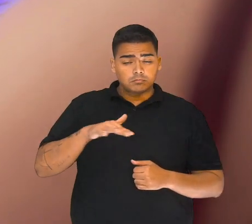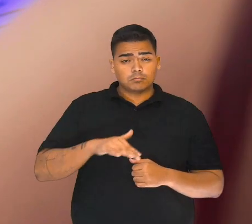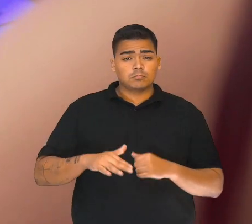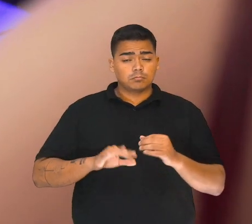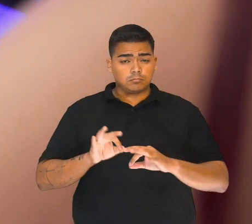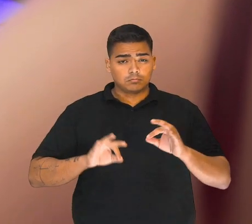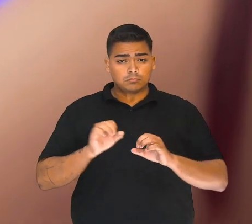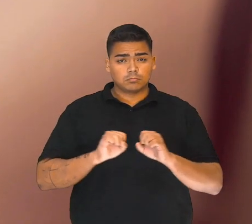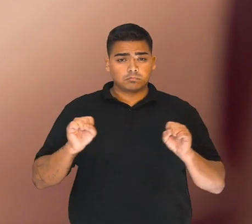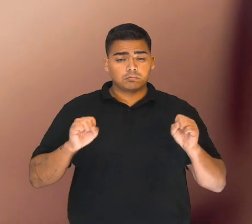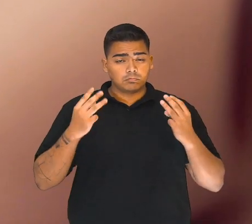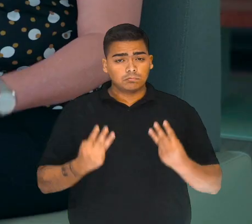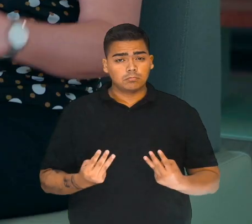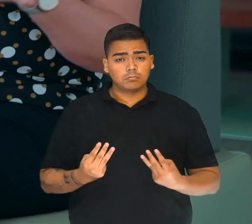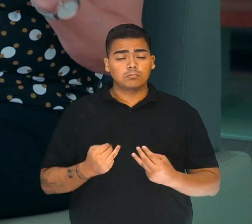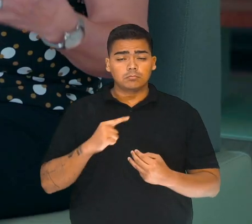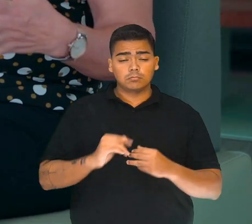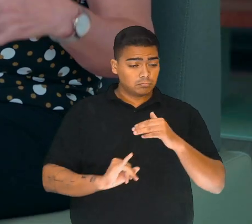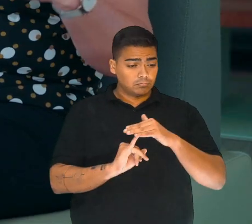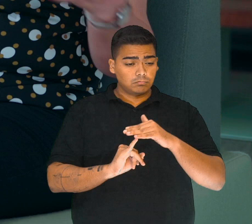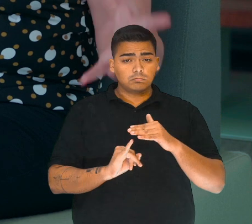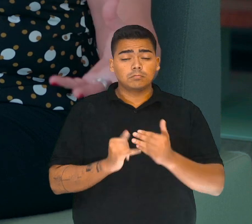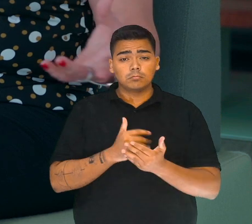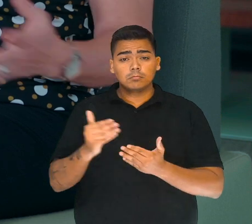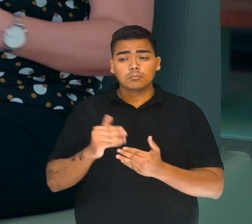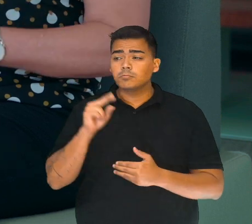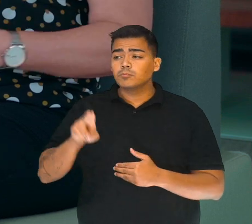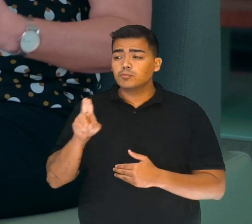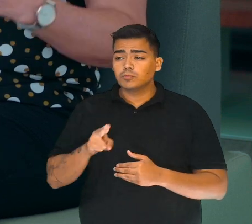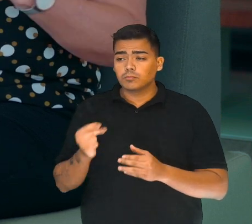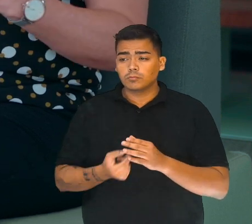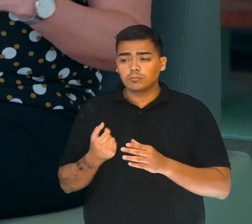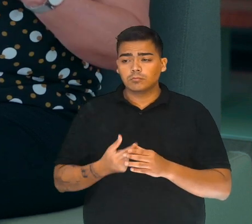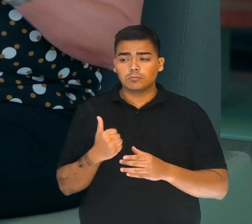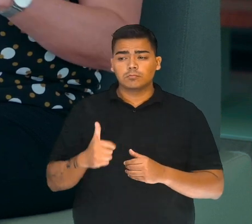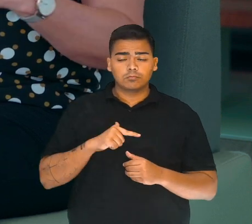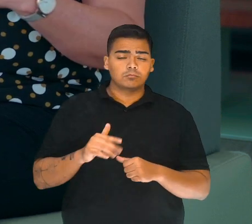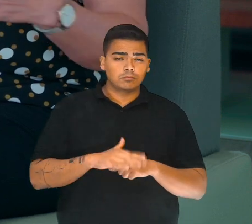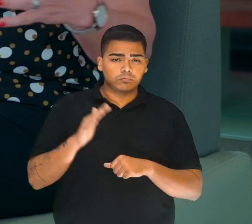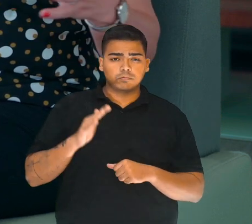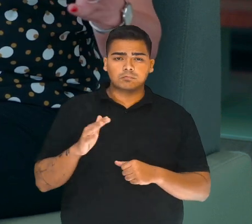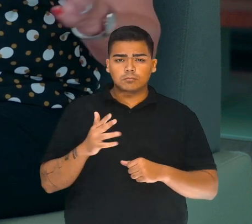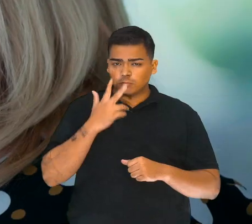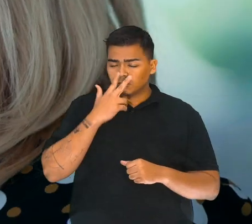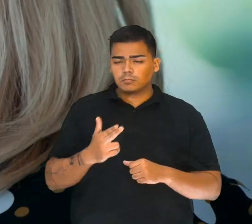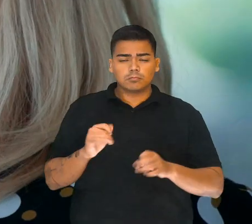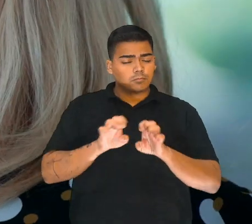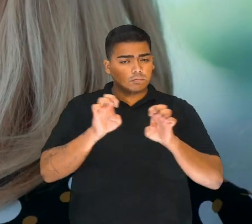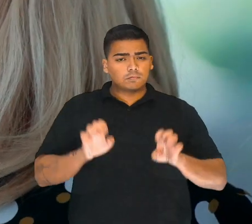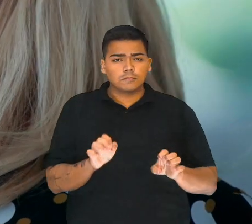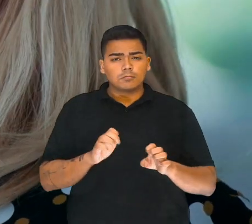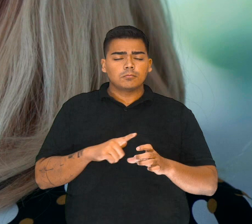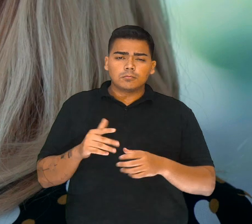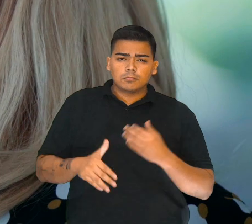desenvolvimento de software, e eles, saindo dos institutos, se tornaram os empreendedores das startups. Então foi uma coisa meio orgânica ao longo